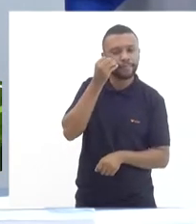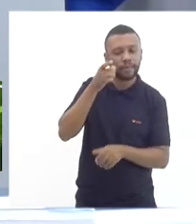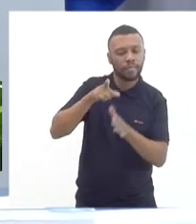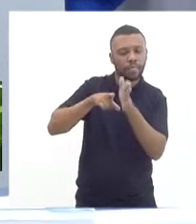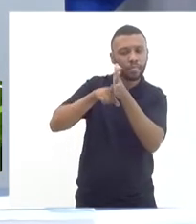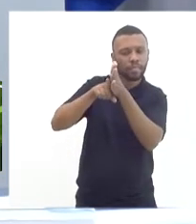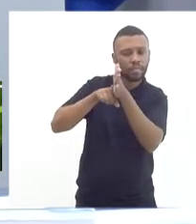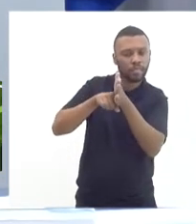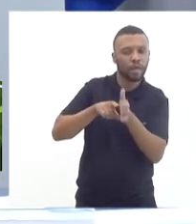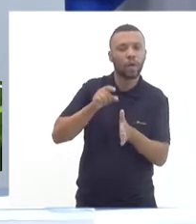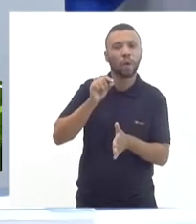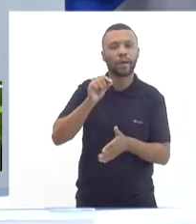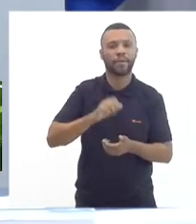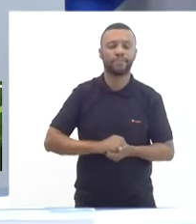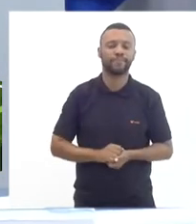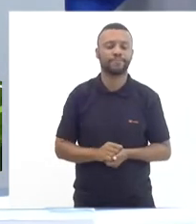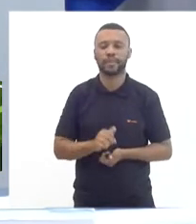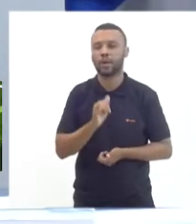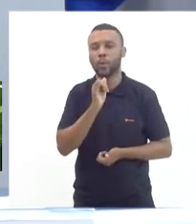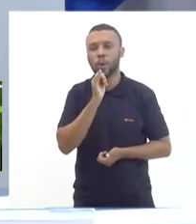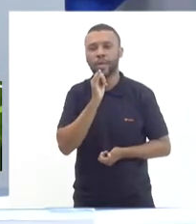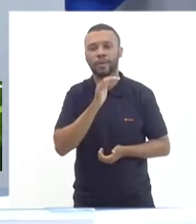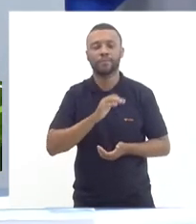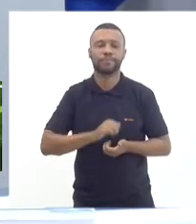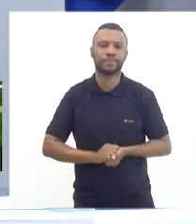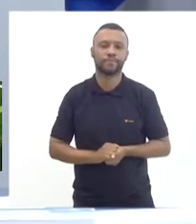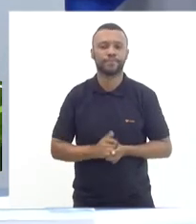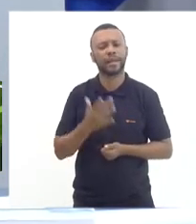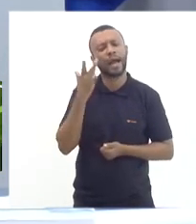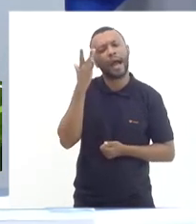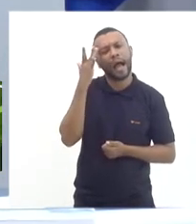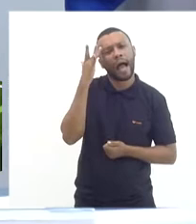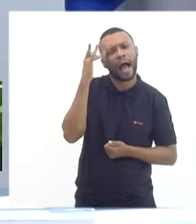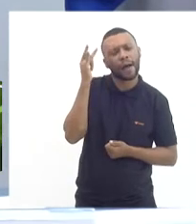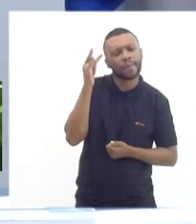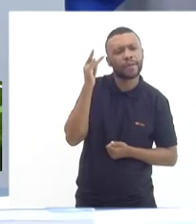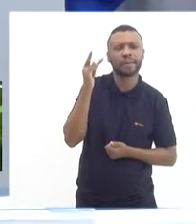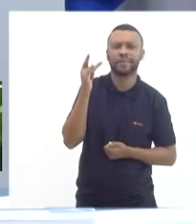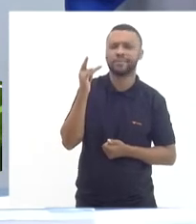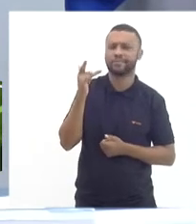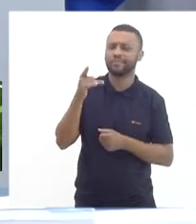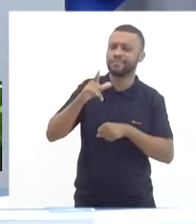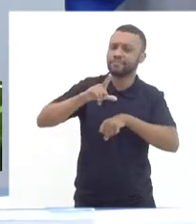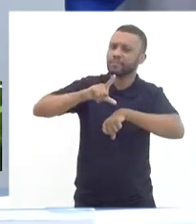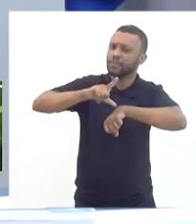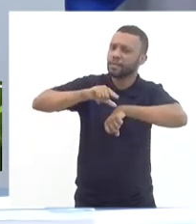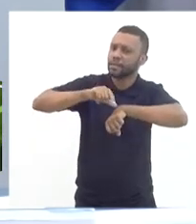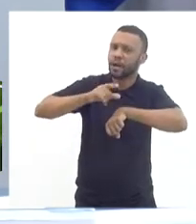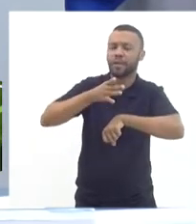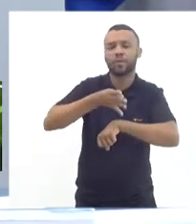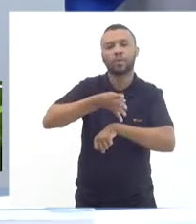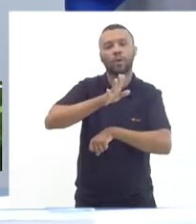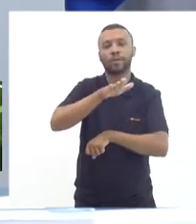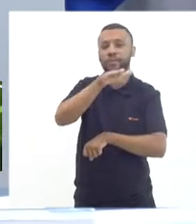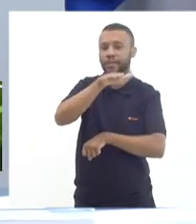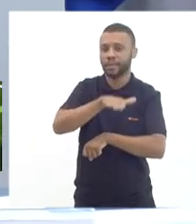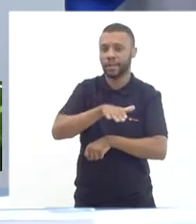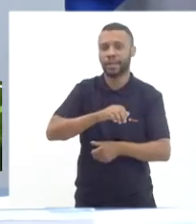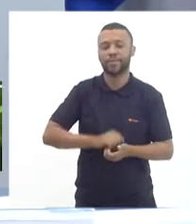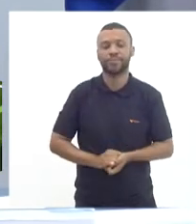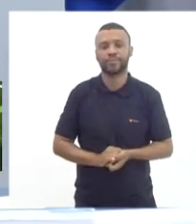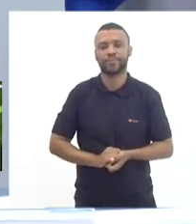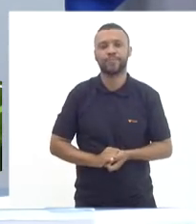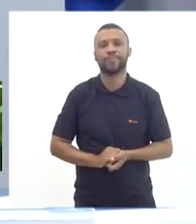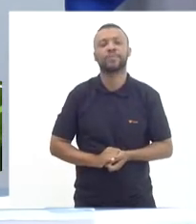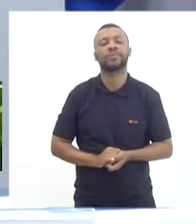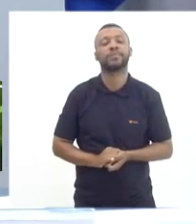que amanhã, por volta das 16 horas, vai ser